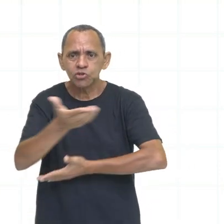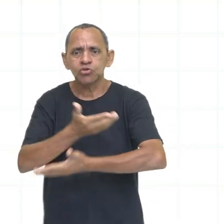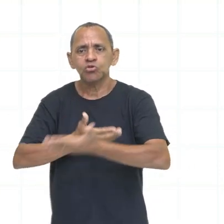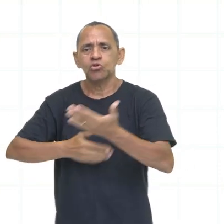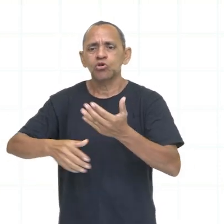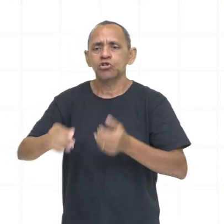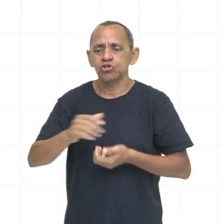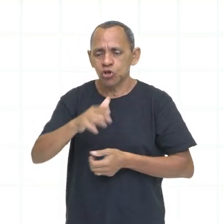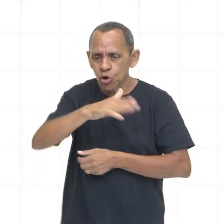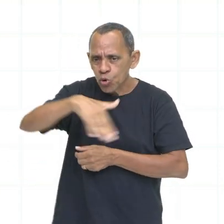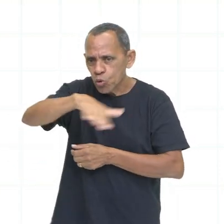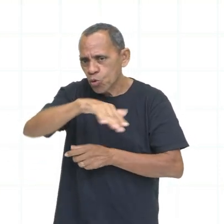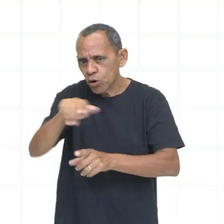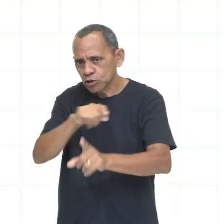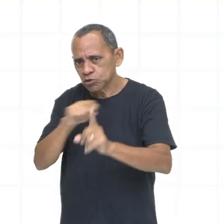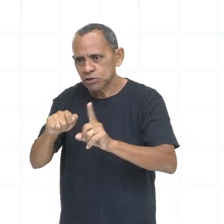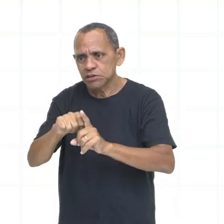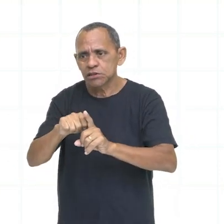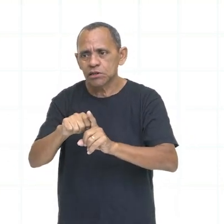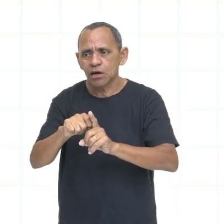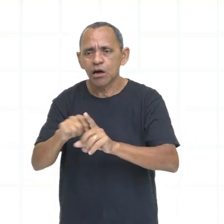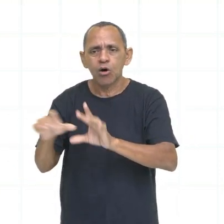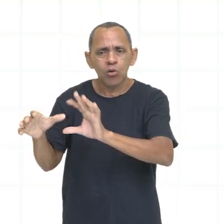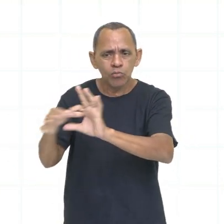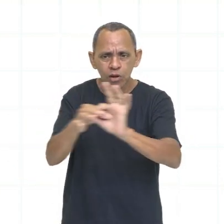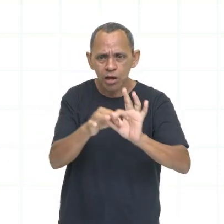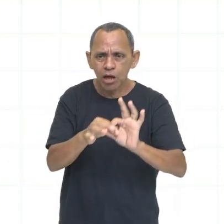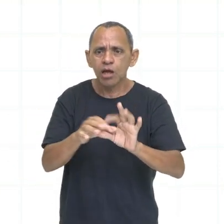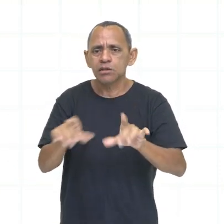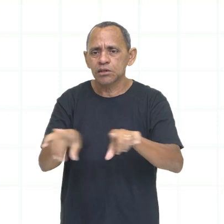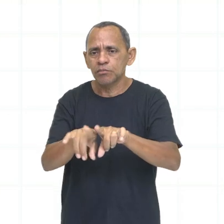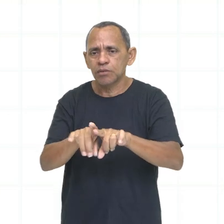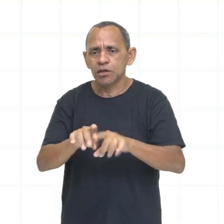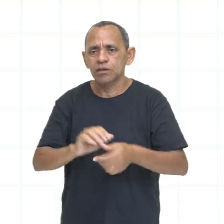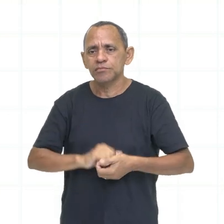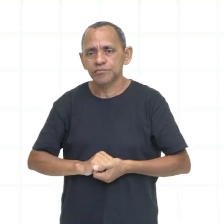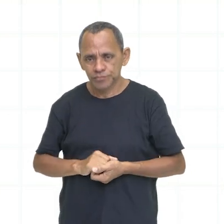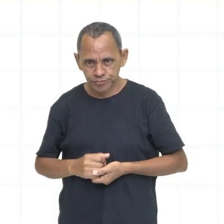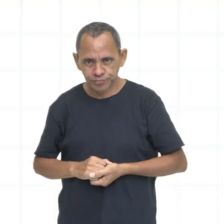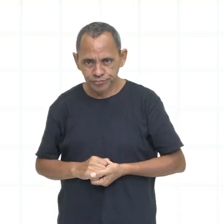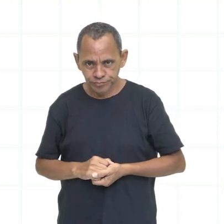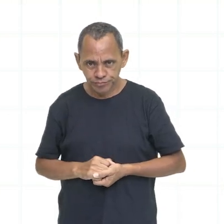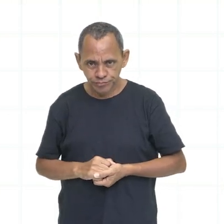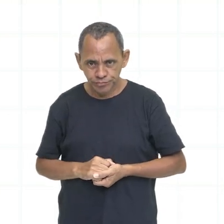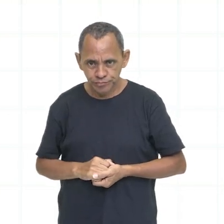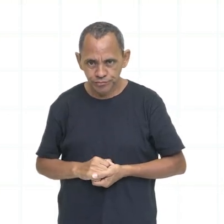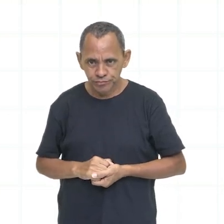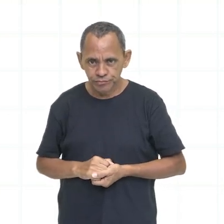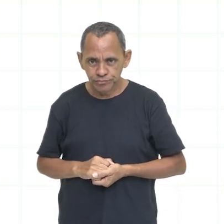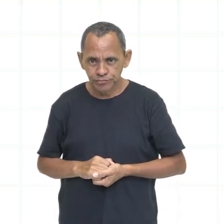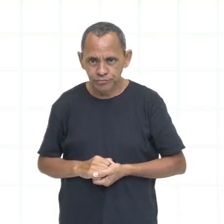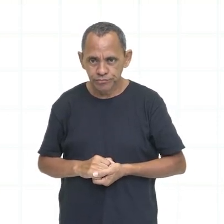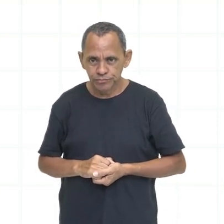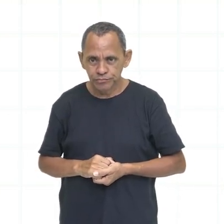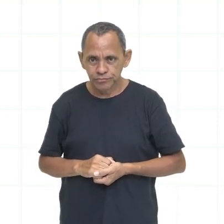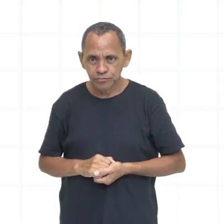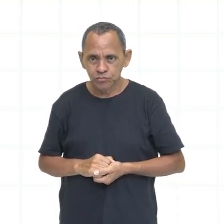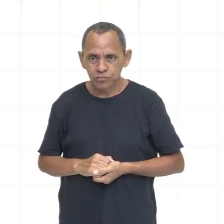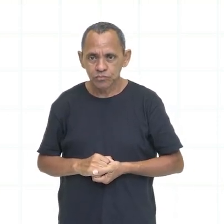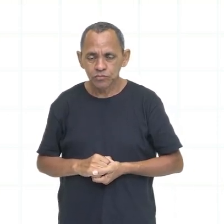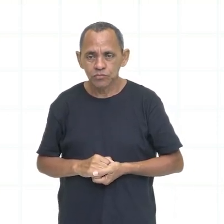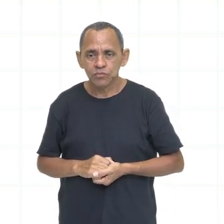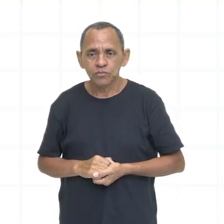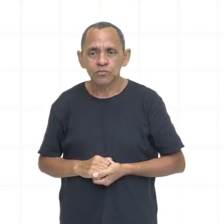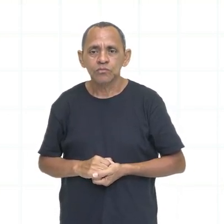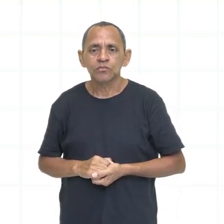meio social, o contexto social mais amplo. A palavrinha brother não é irmão, tá? Ele é uma palavra que se